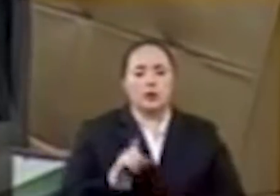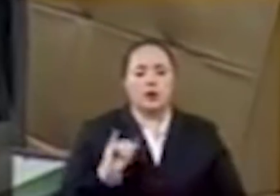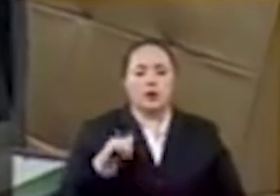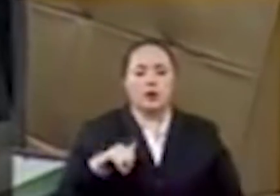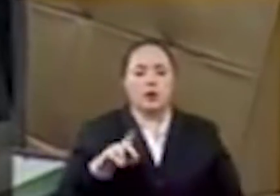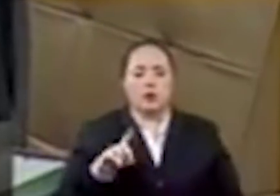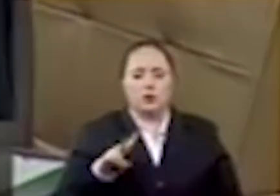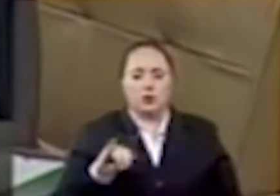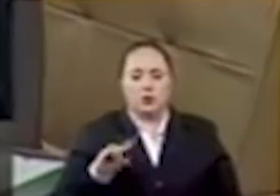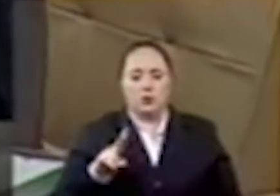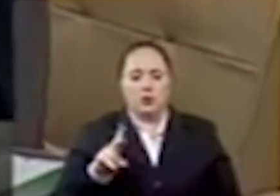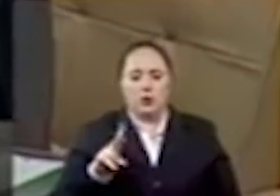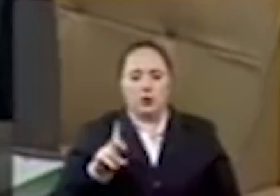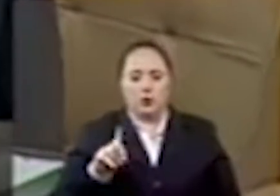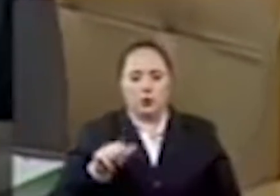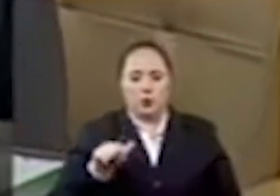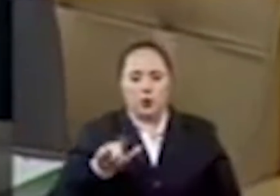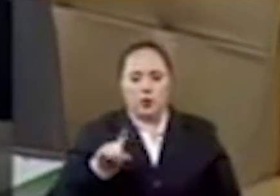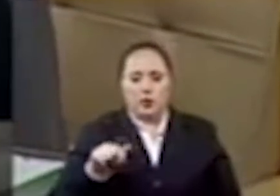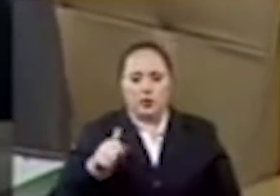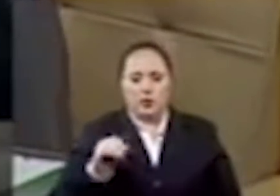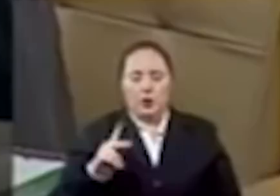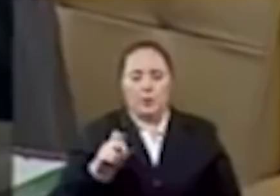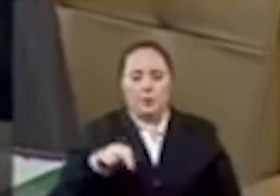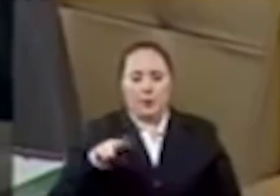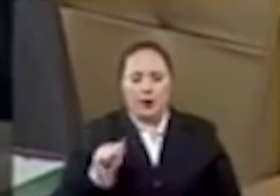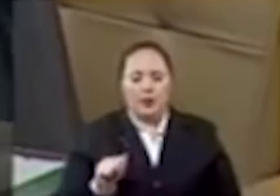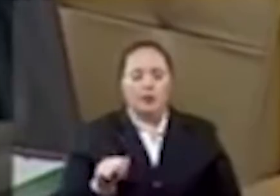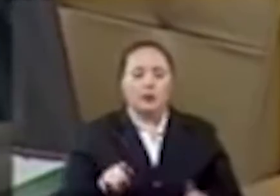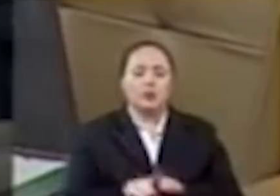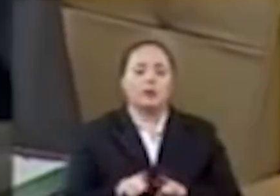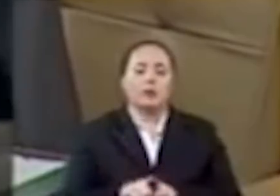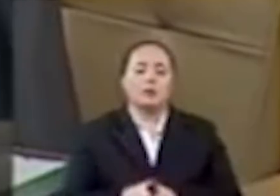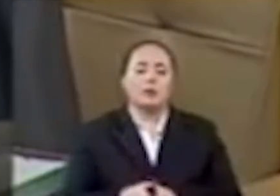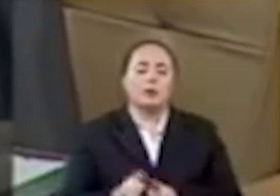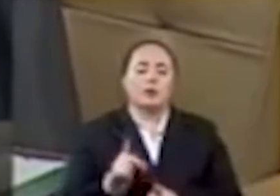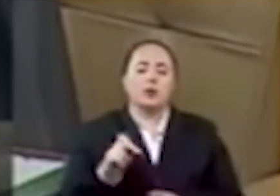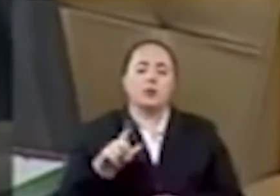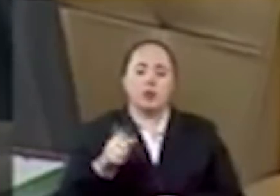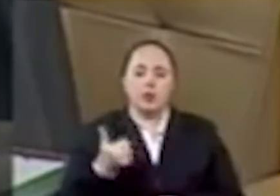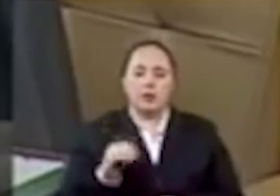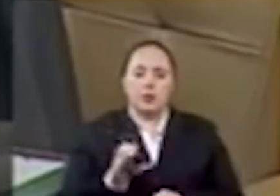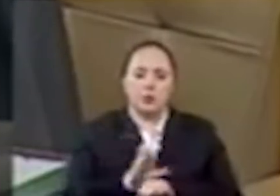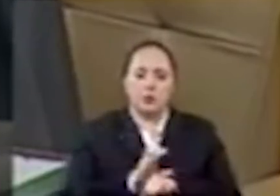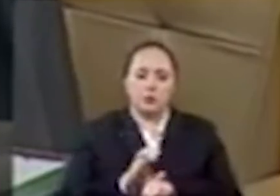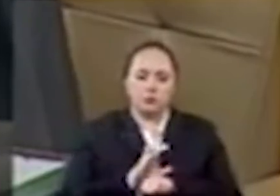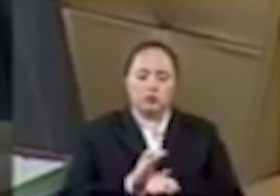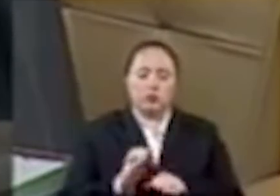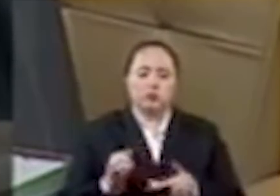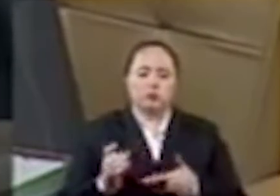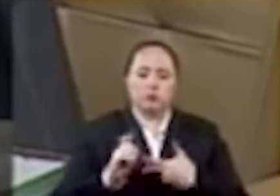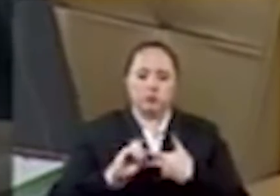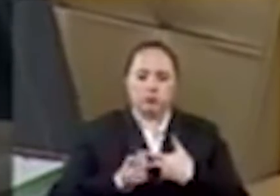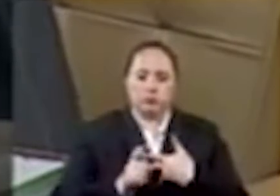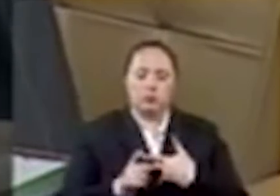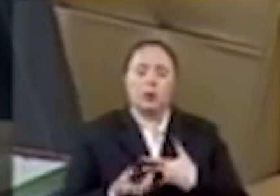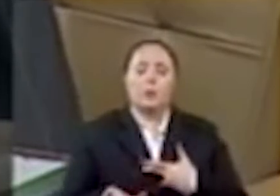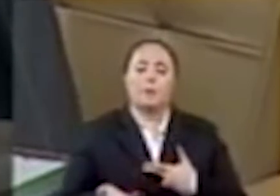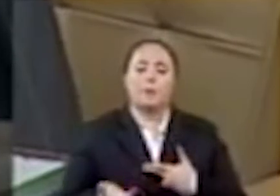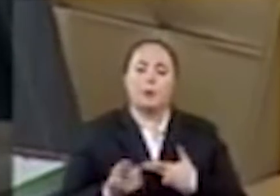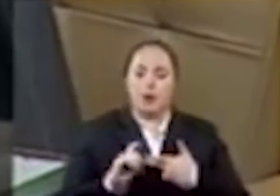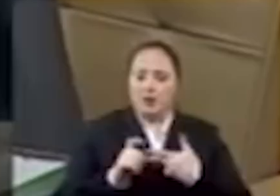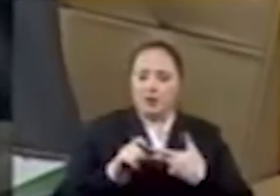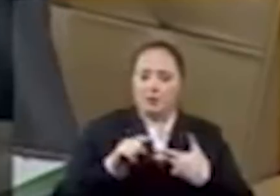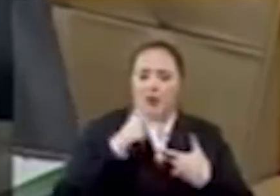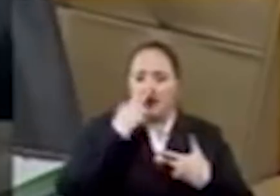pena, proteção insuficiente e vedação constitucional ao Poder Executivo para legislar sobre